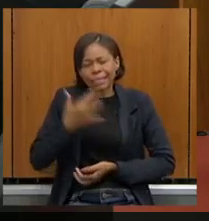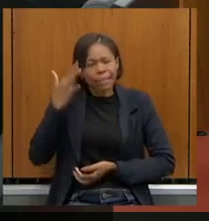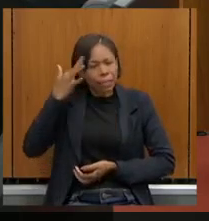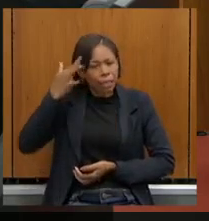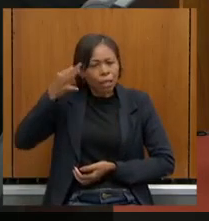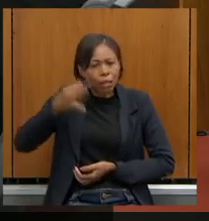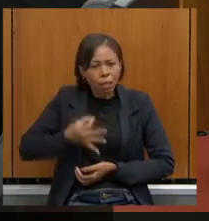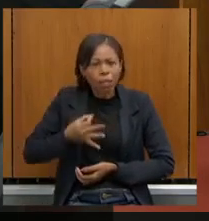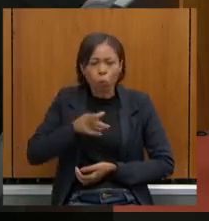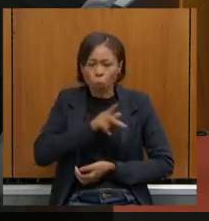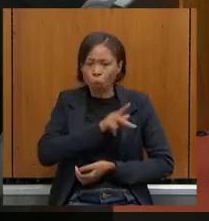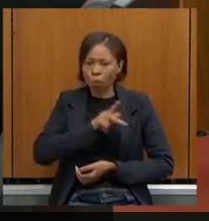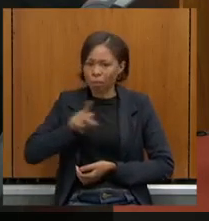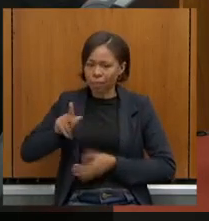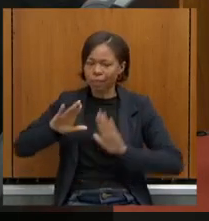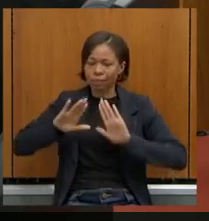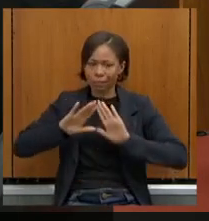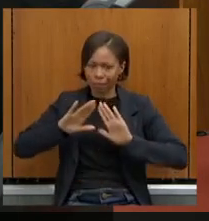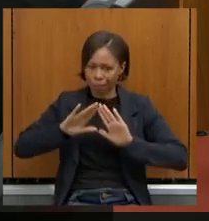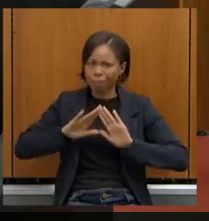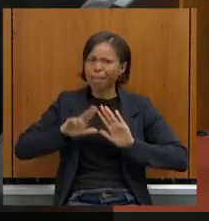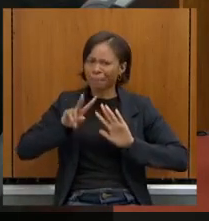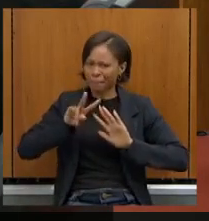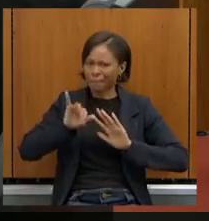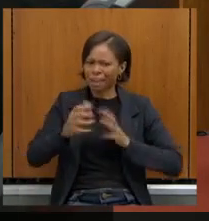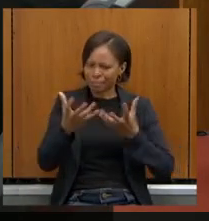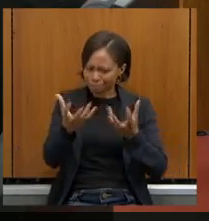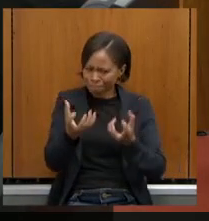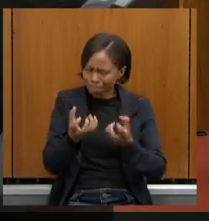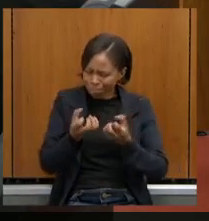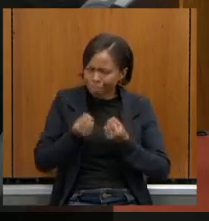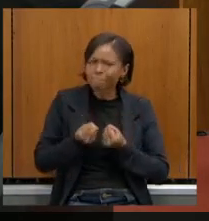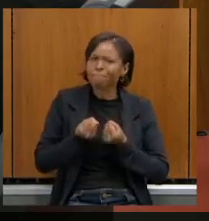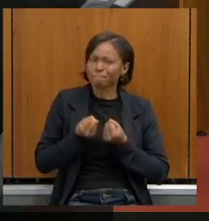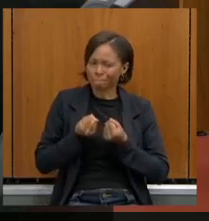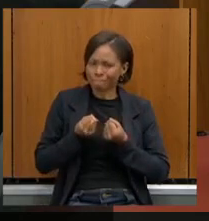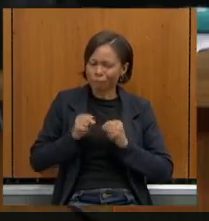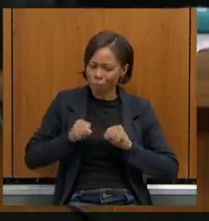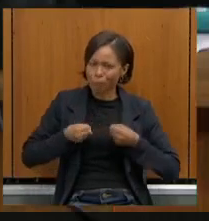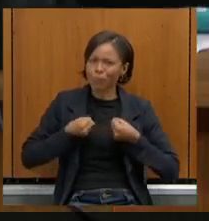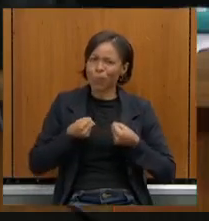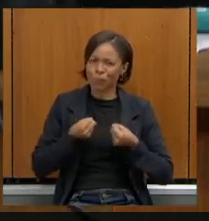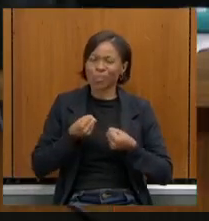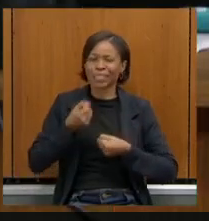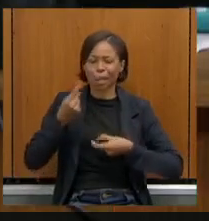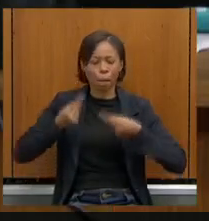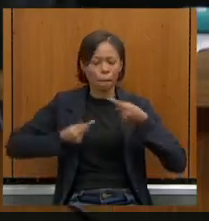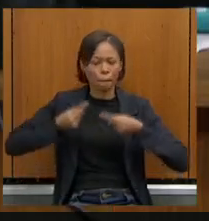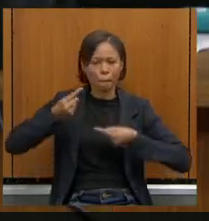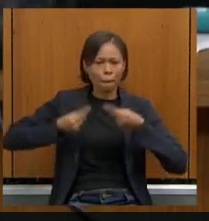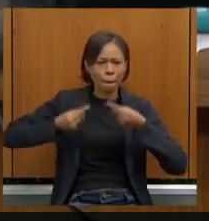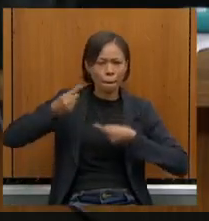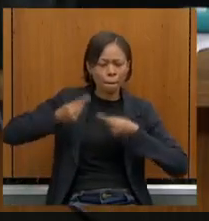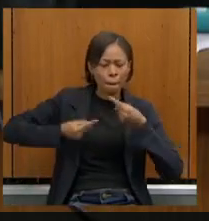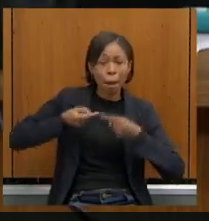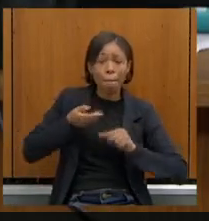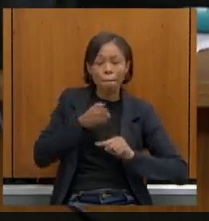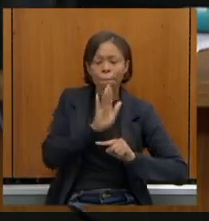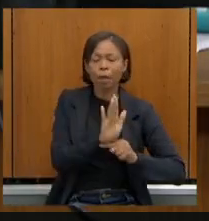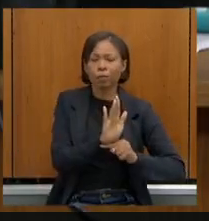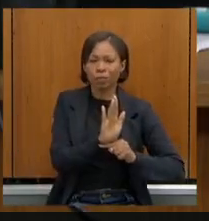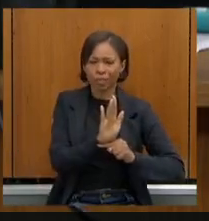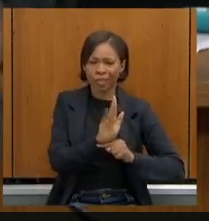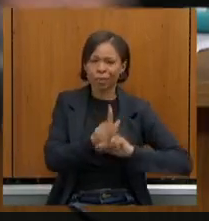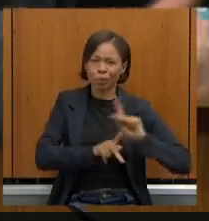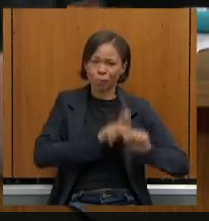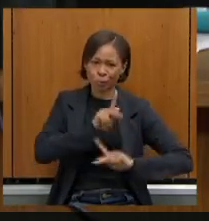nosso presidente vai abraçar isso com muita força e nós vamos, né, fazer uma discussão para ajudar aqui o povo mineiro e os artistas